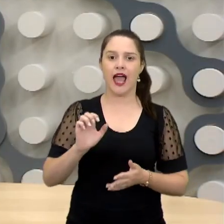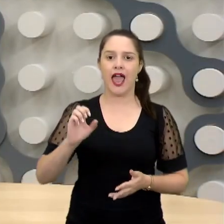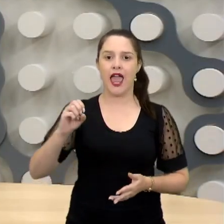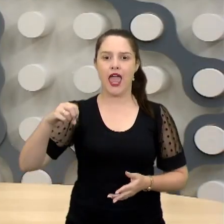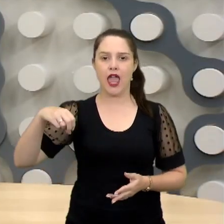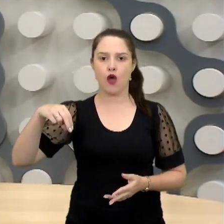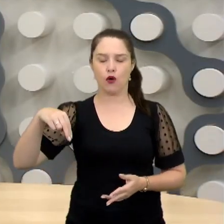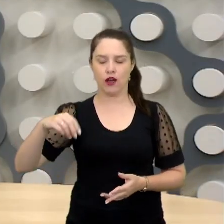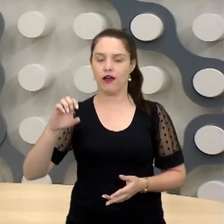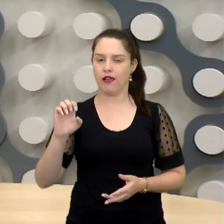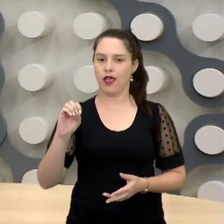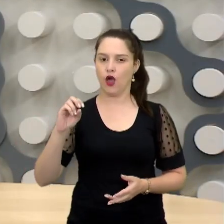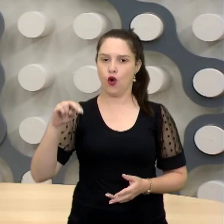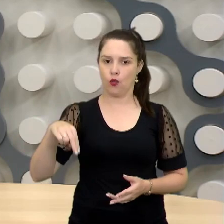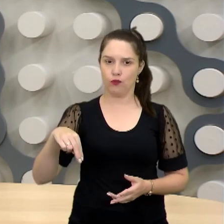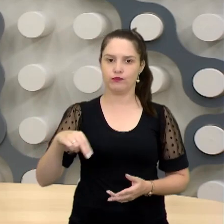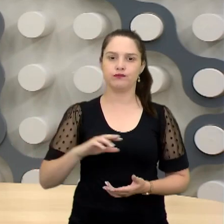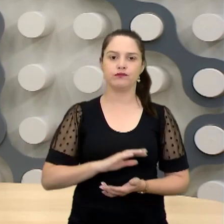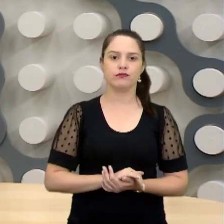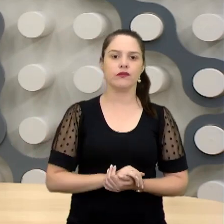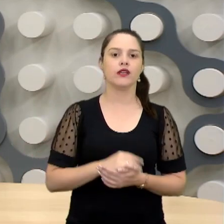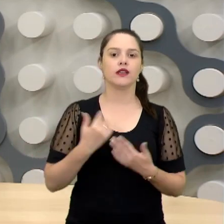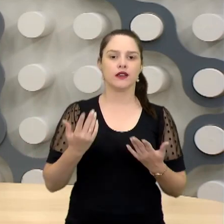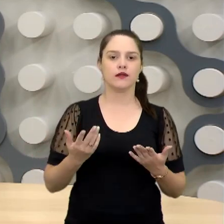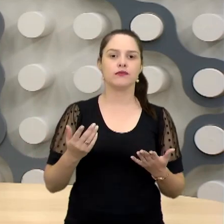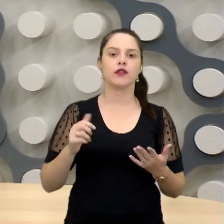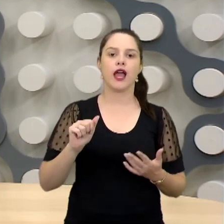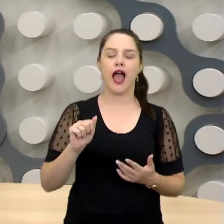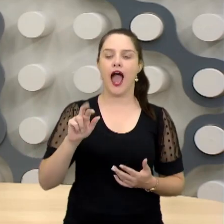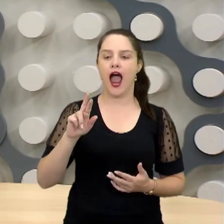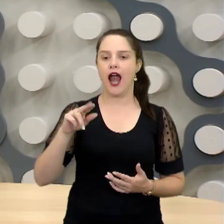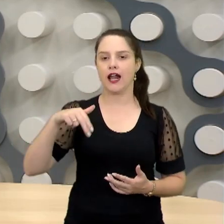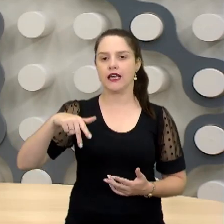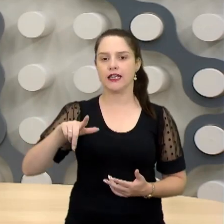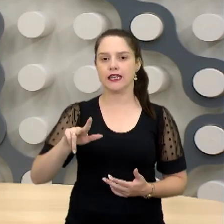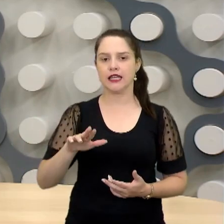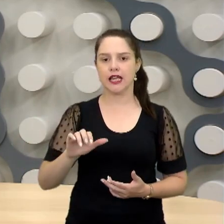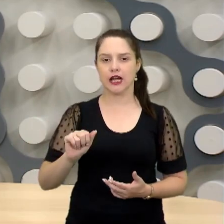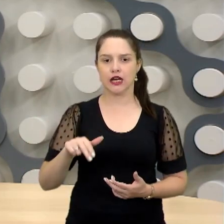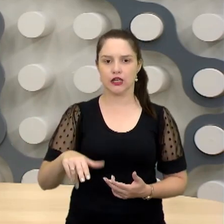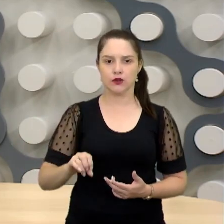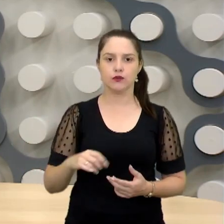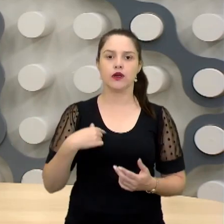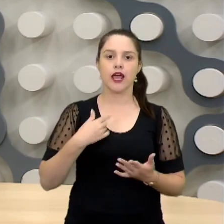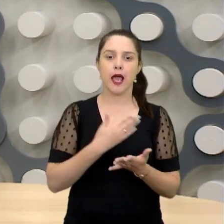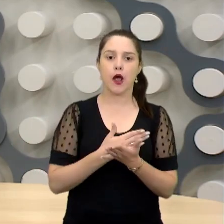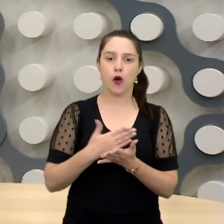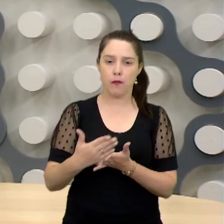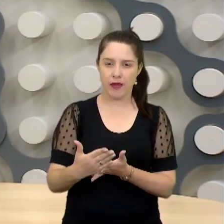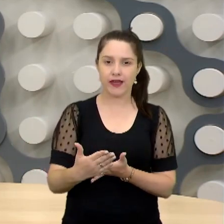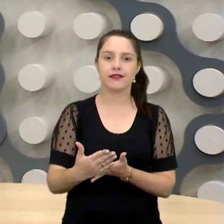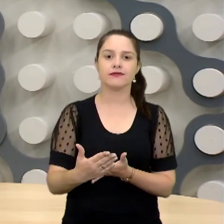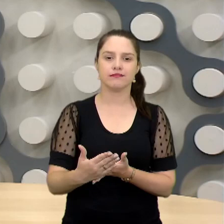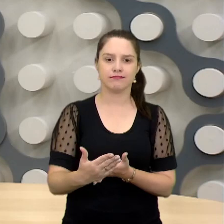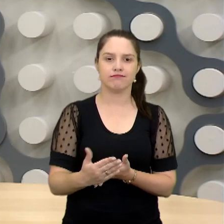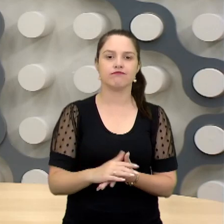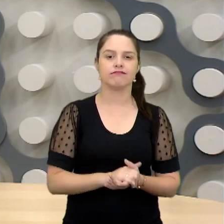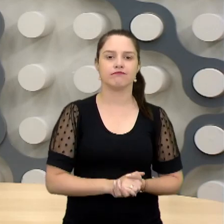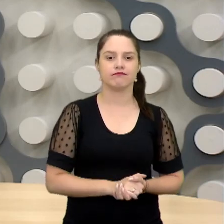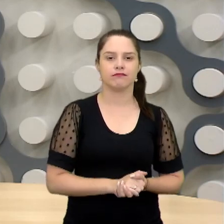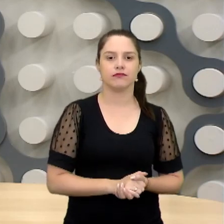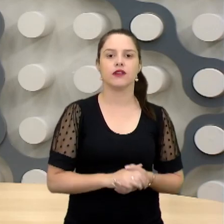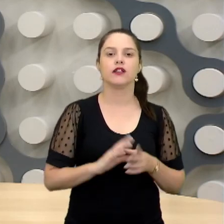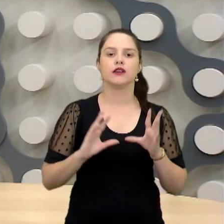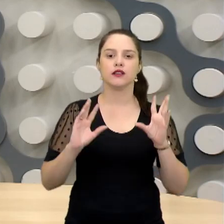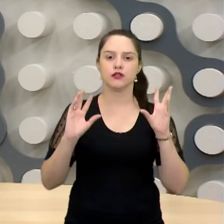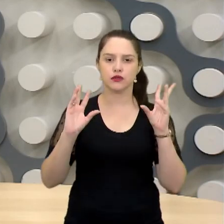né, arqueano, né, que aí sim muitos cientistas aí consideram, né, os estudos aí da Terra a partir deste éon, né, mas nem